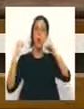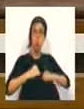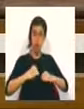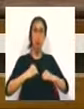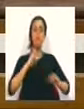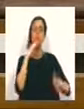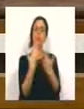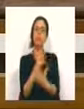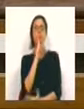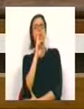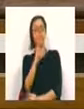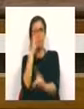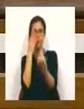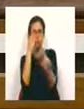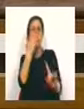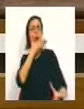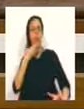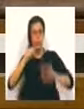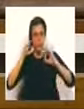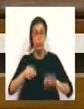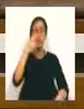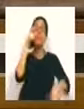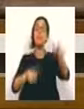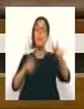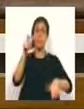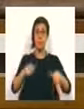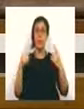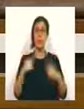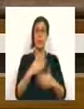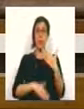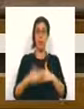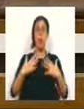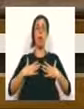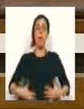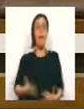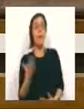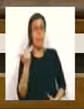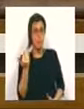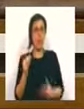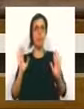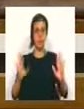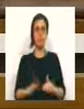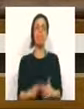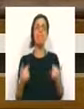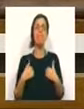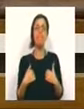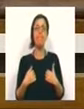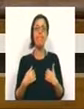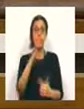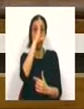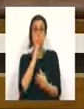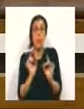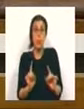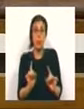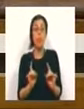dar respostas eficazes aos cidadãos com deficiência e incapacidade. Temos que o